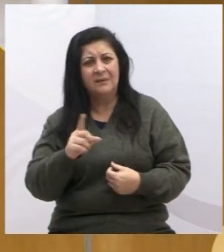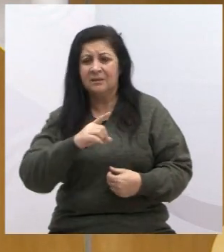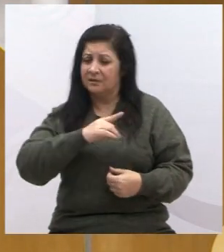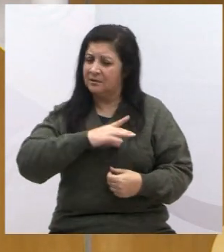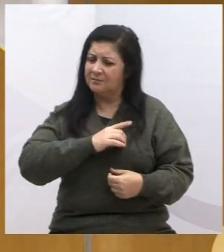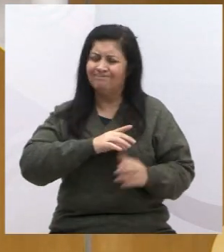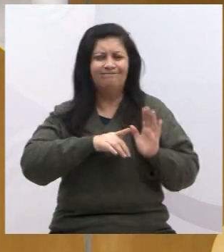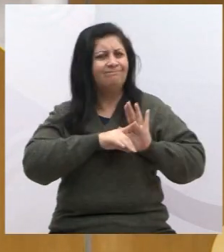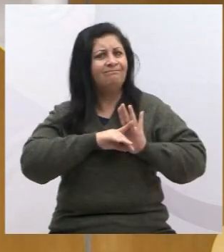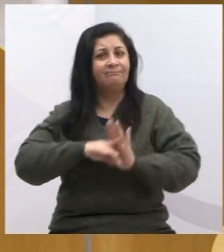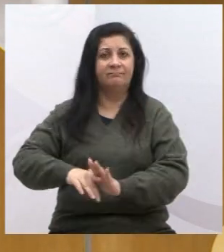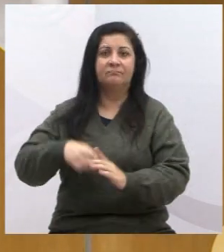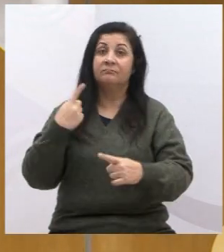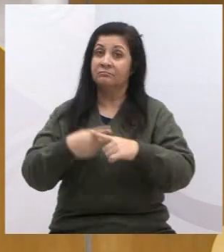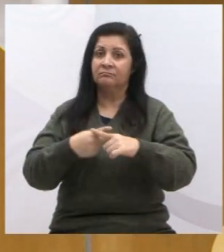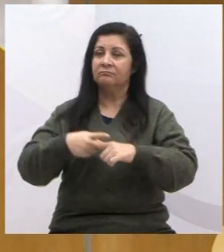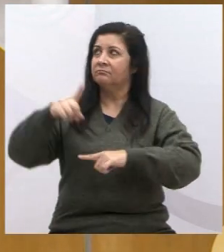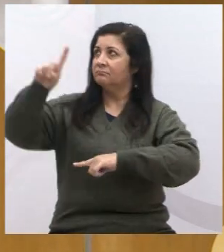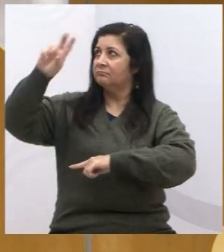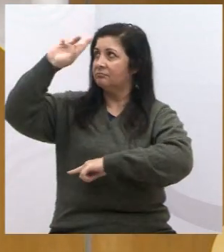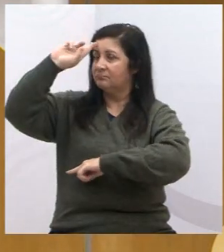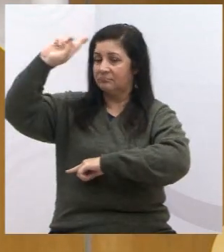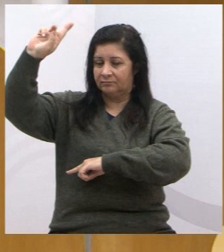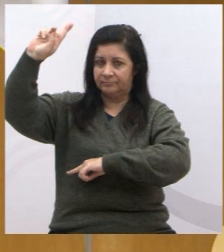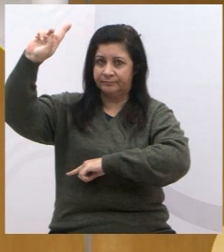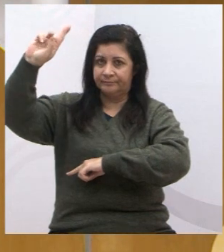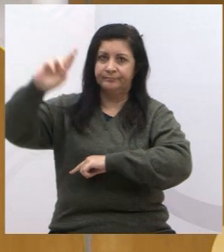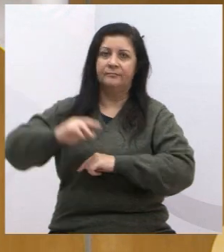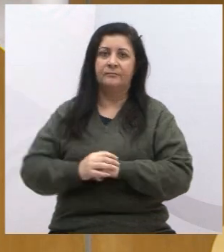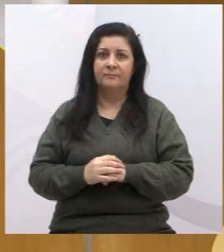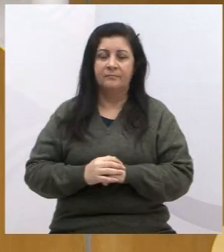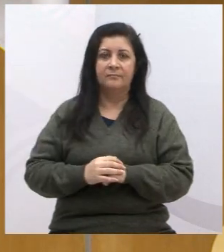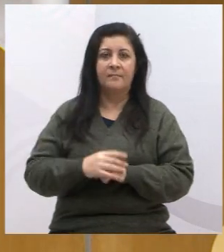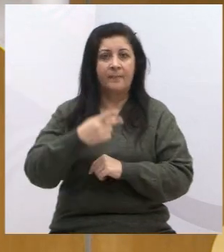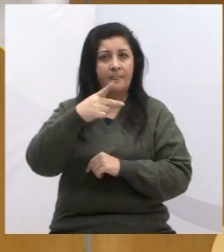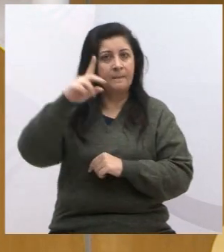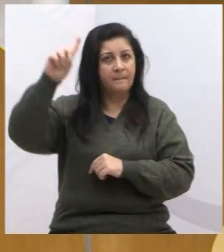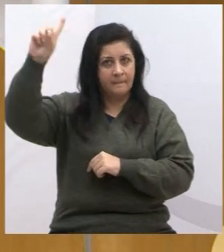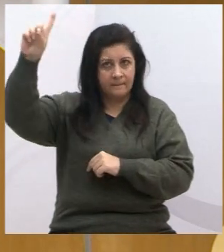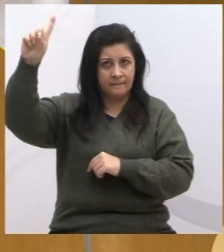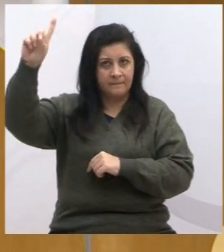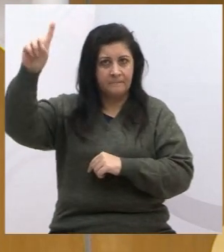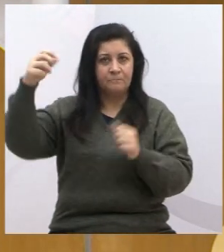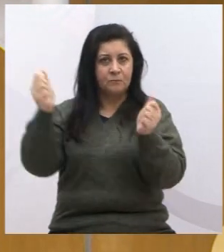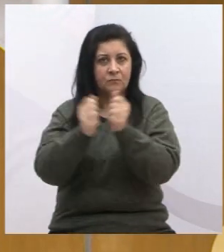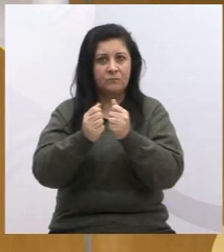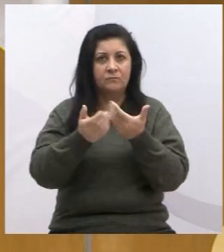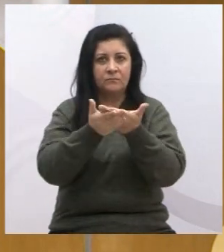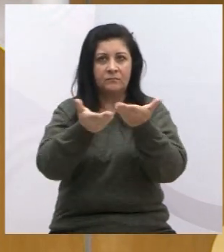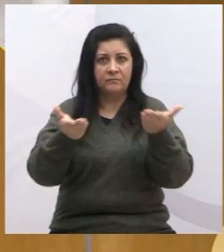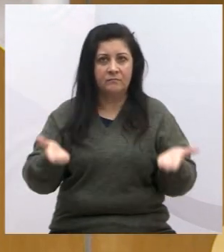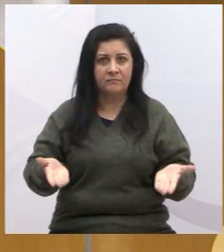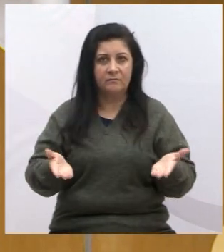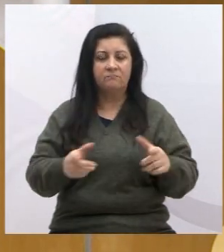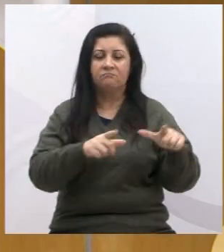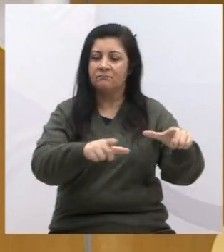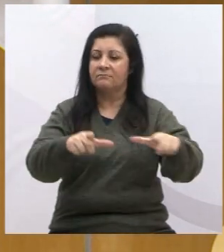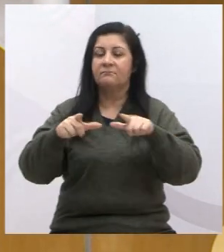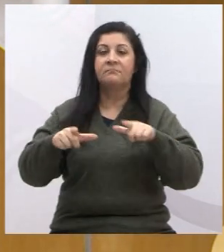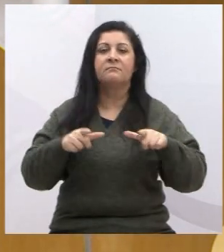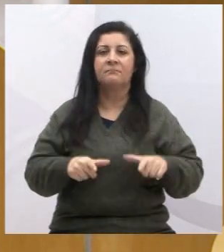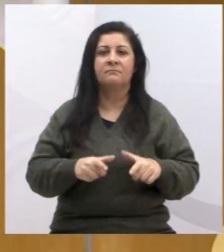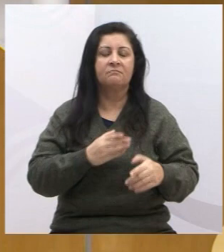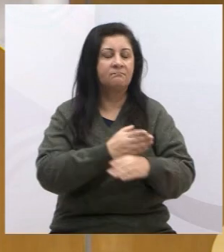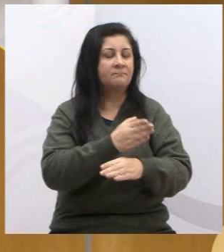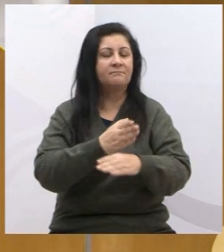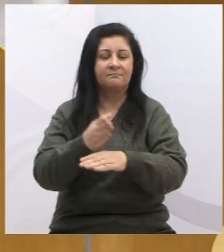medo, porque eu, o Senhor, seu Deus, estarei com você em qualquer lugar e para